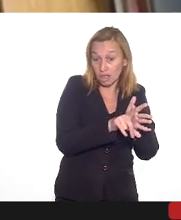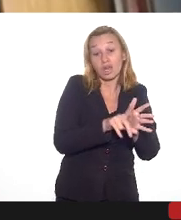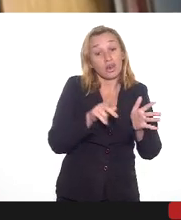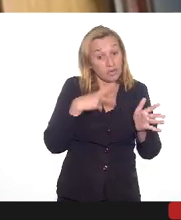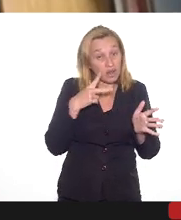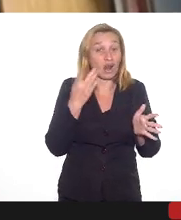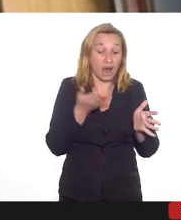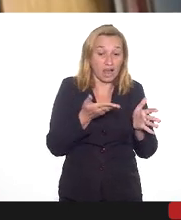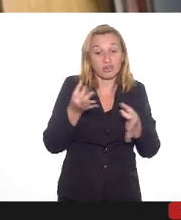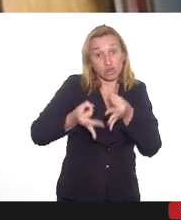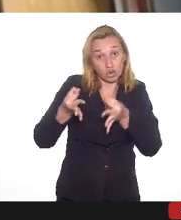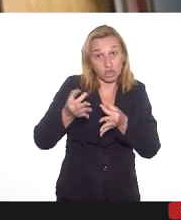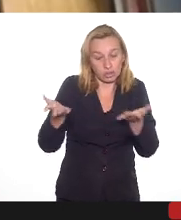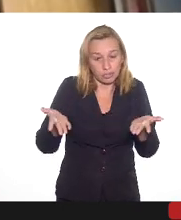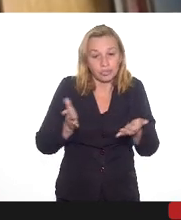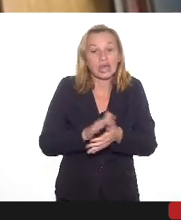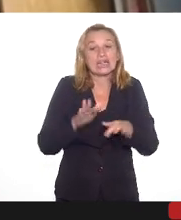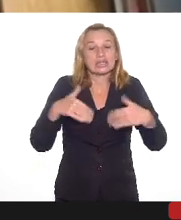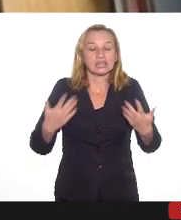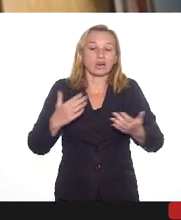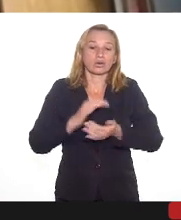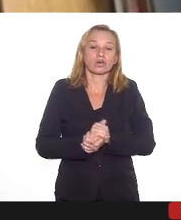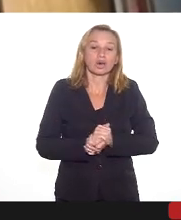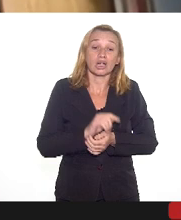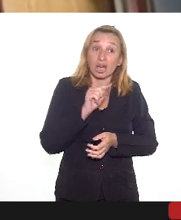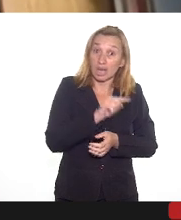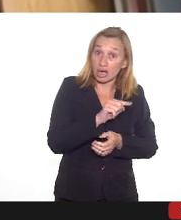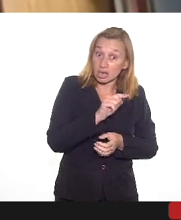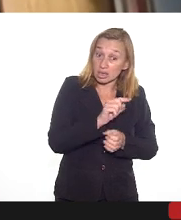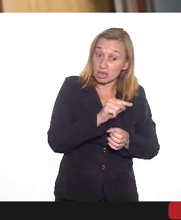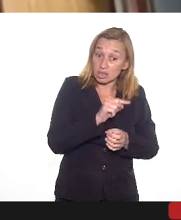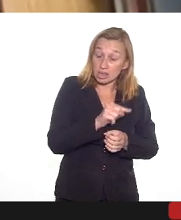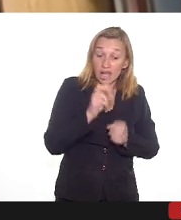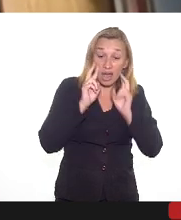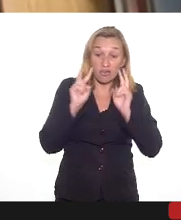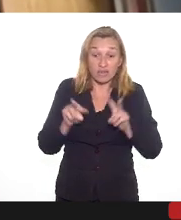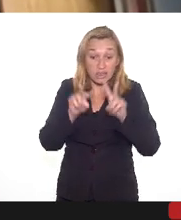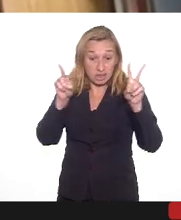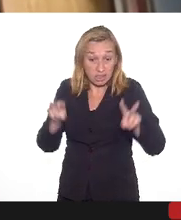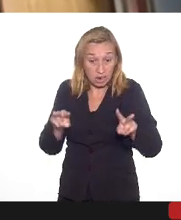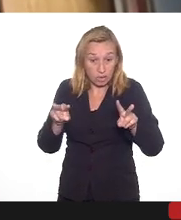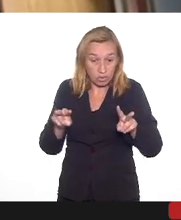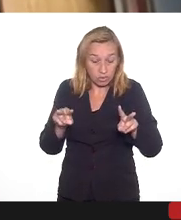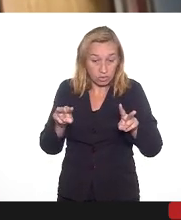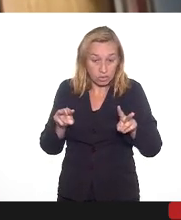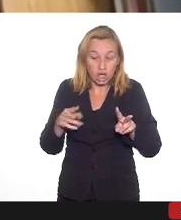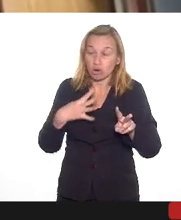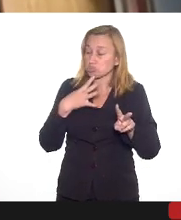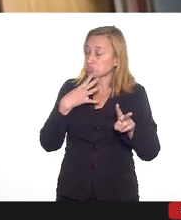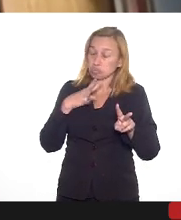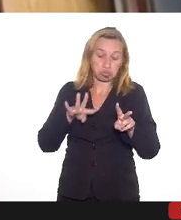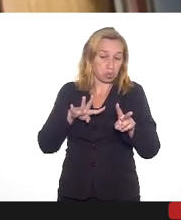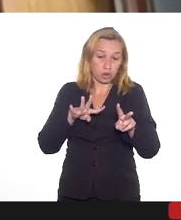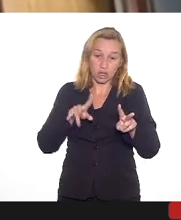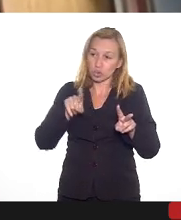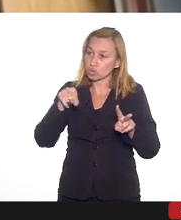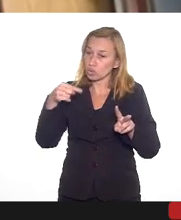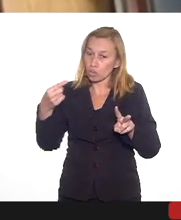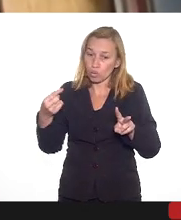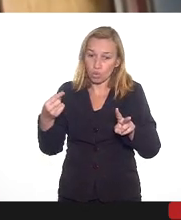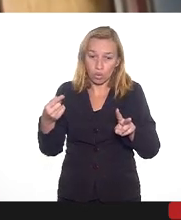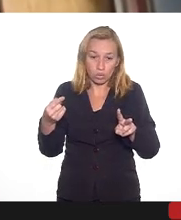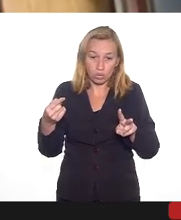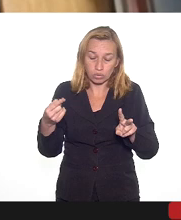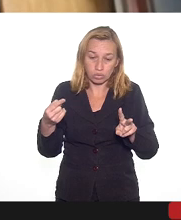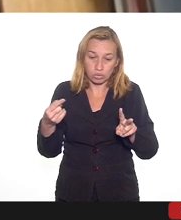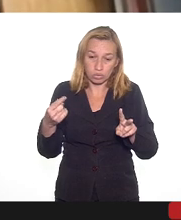ressalva jurídica. Então, assim, esse é o ponto, do ponto de vista, eu não conheço que tenha uma posição fechada